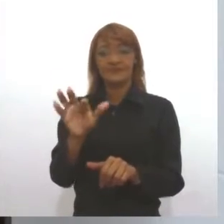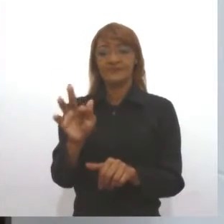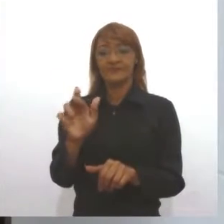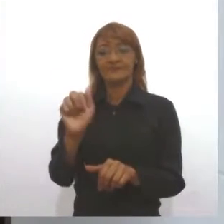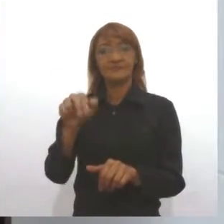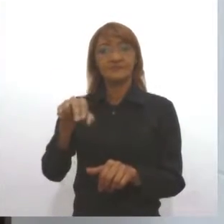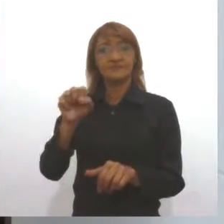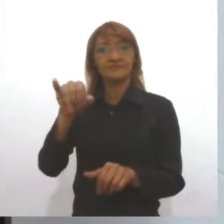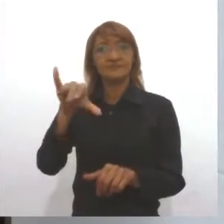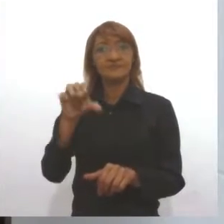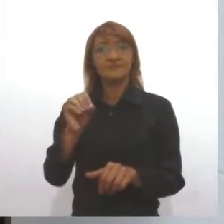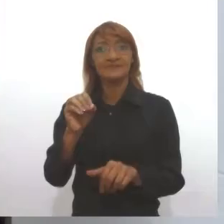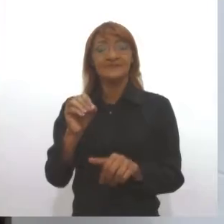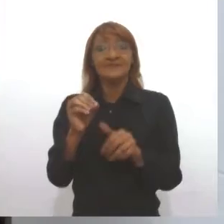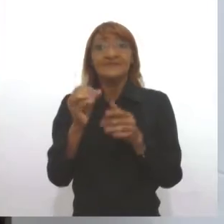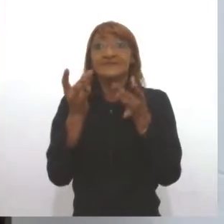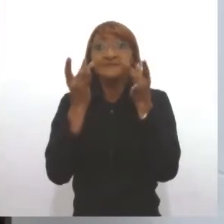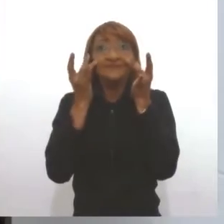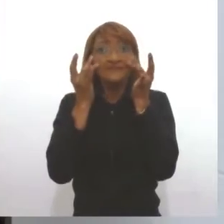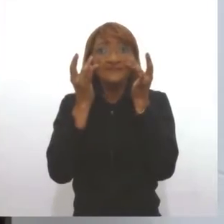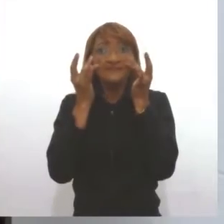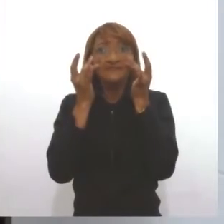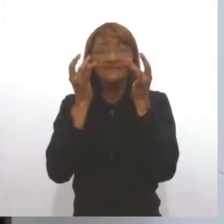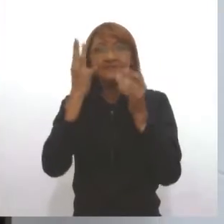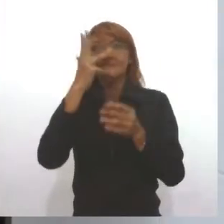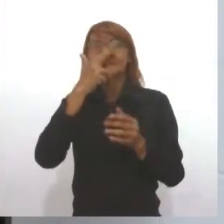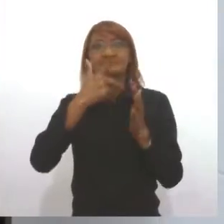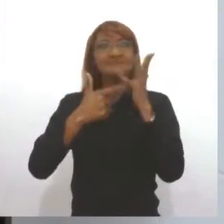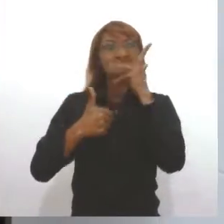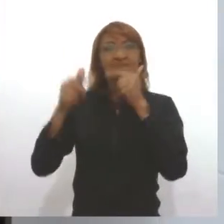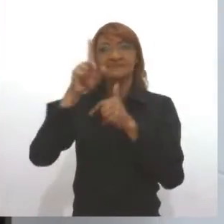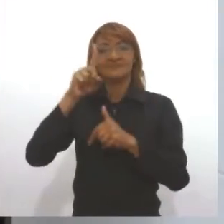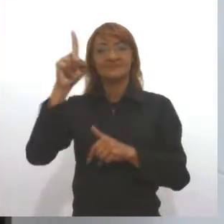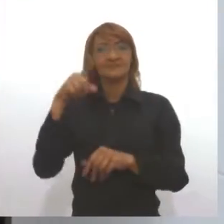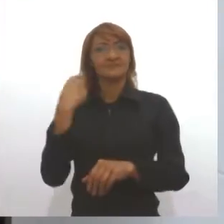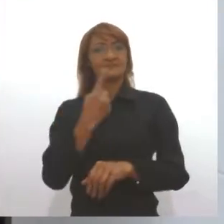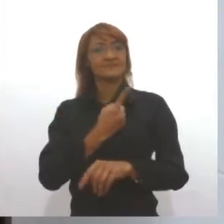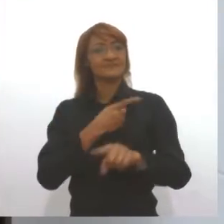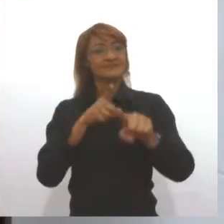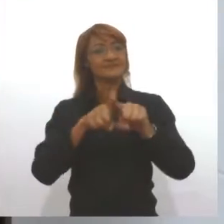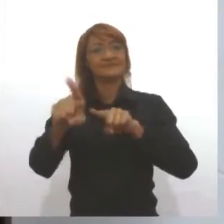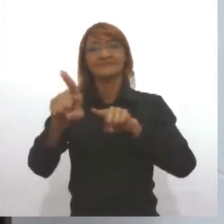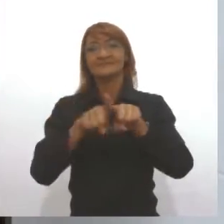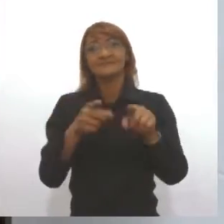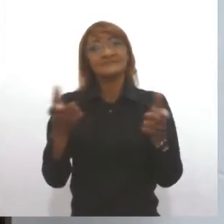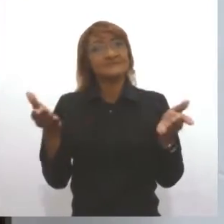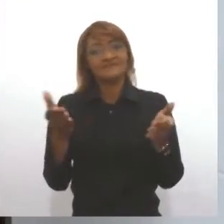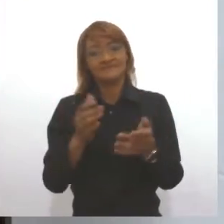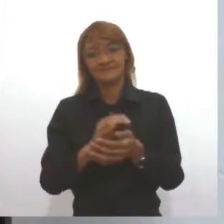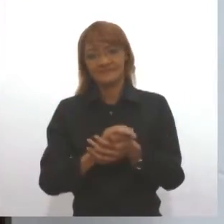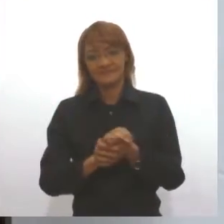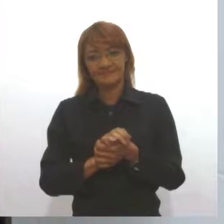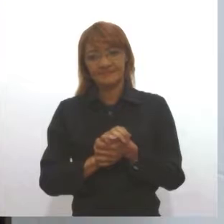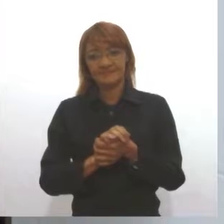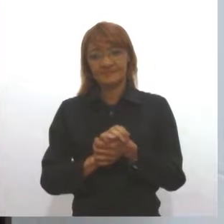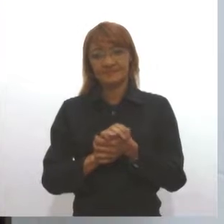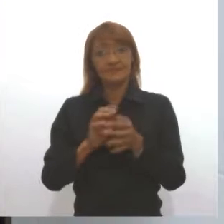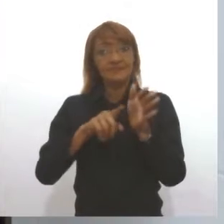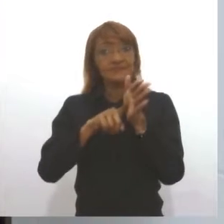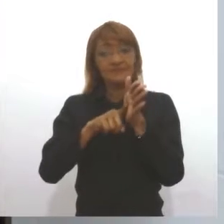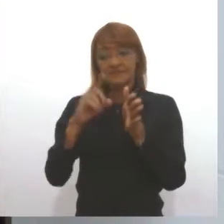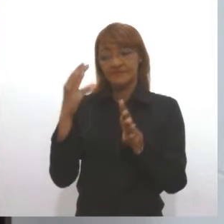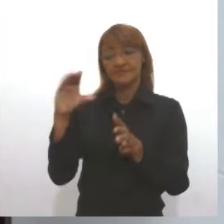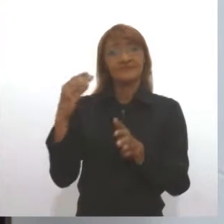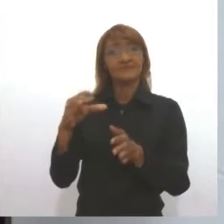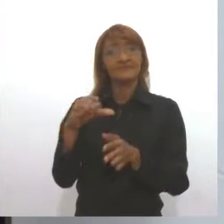na criação. E tudo ele dizia que era fraternidade, somos irmãos. Somos irmãos. A ciência é um instrumento